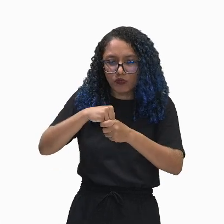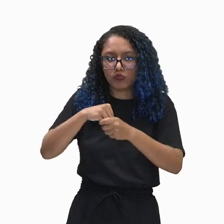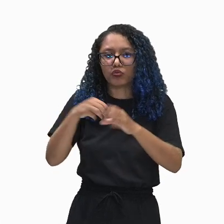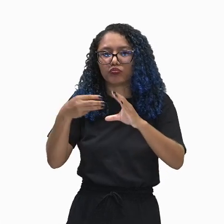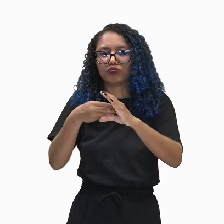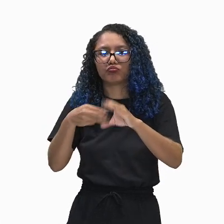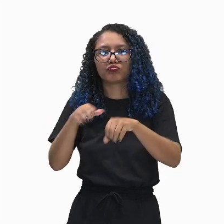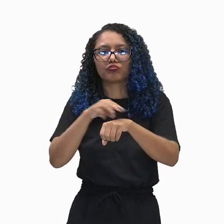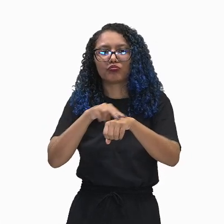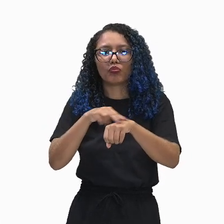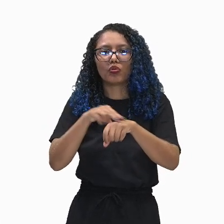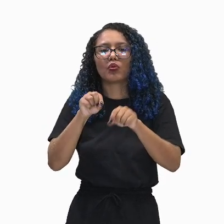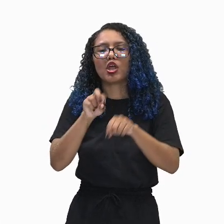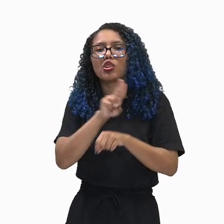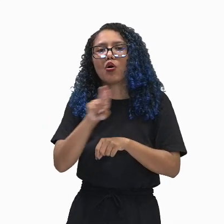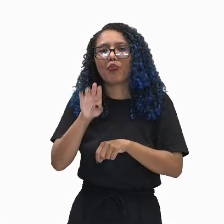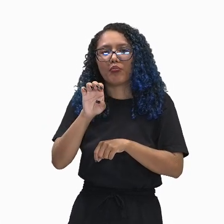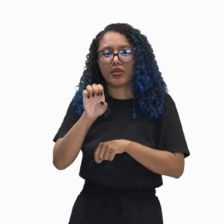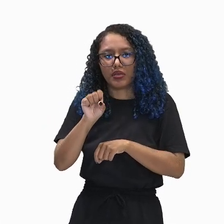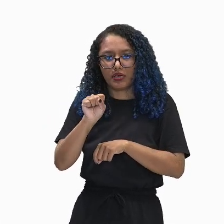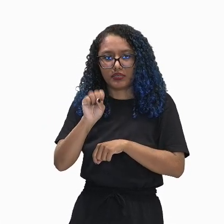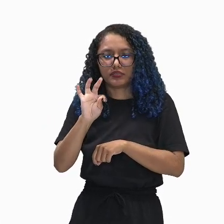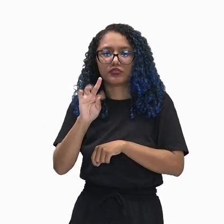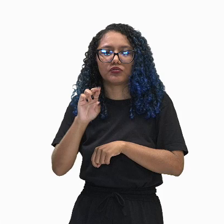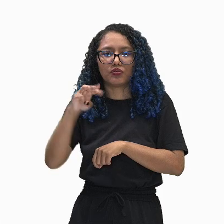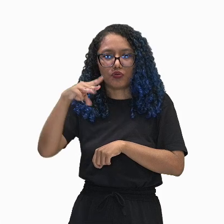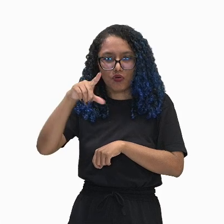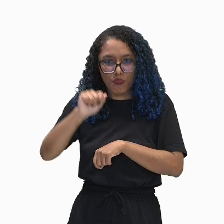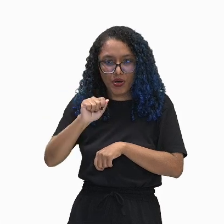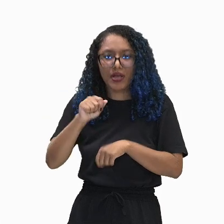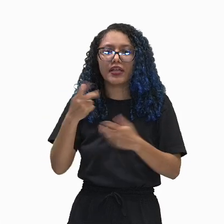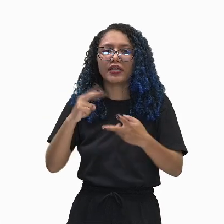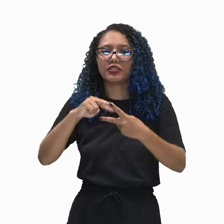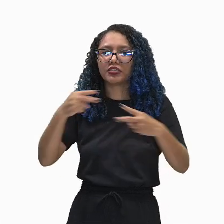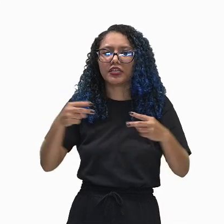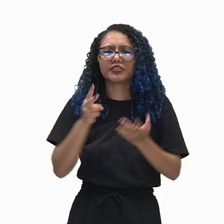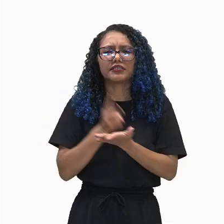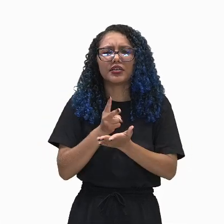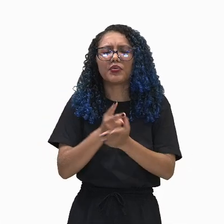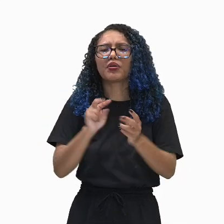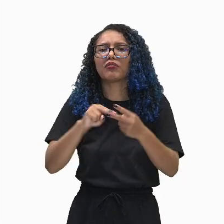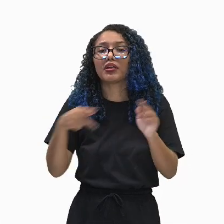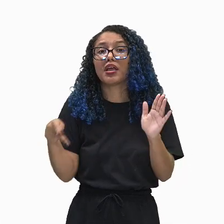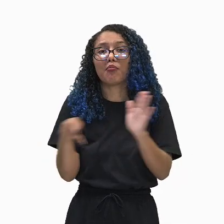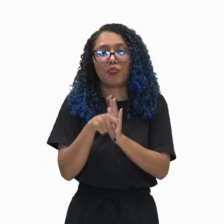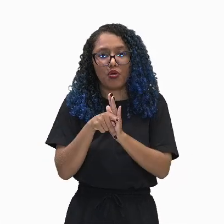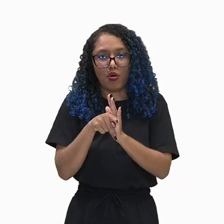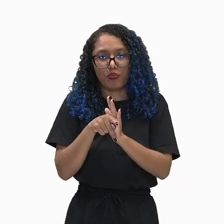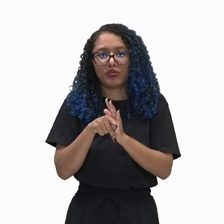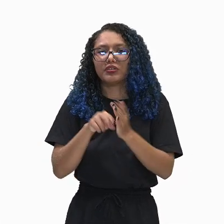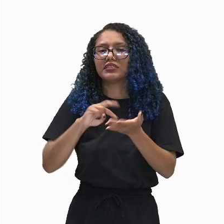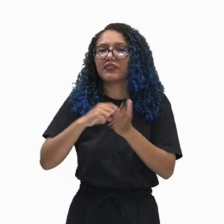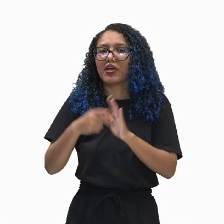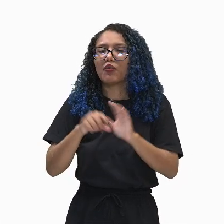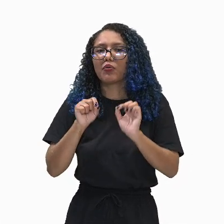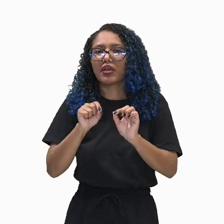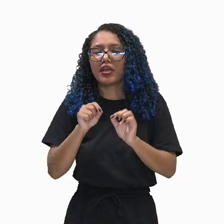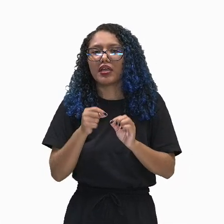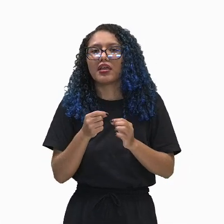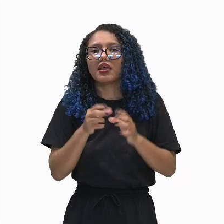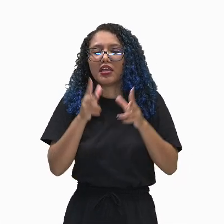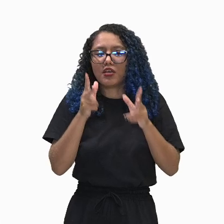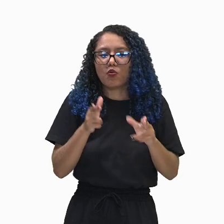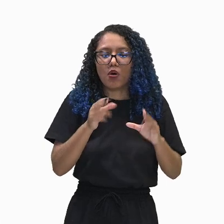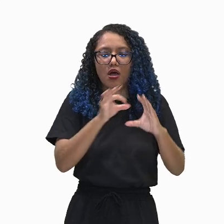o seu material genético, como eu havia falado para vocês, é sempre um DNA próprio, quer dizer que ele não é igual ao DNA